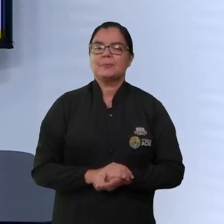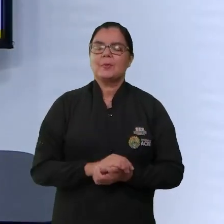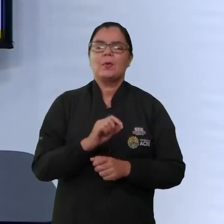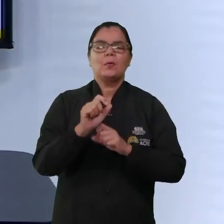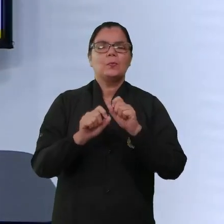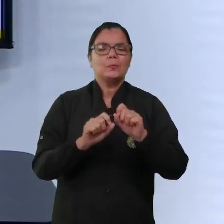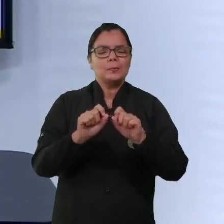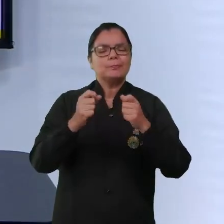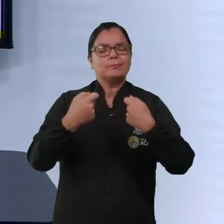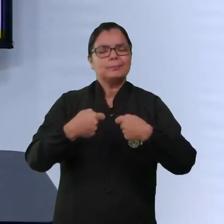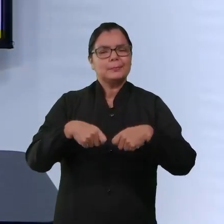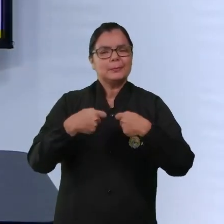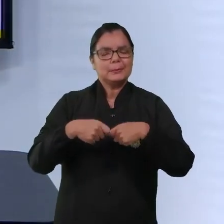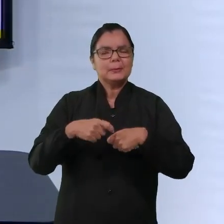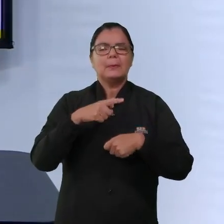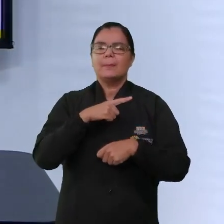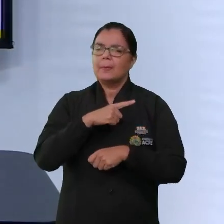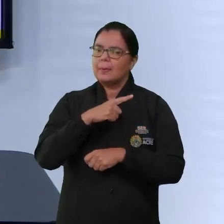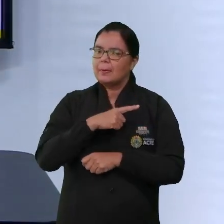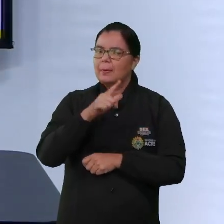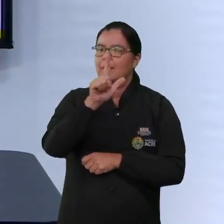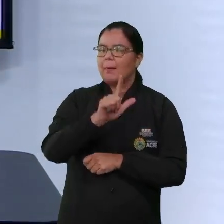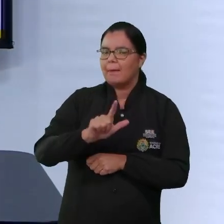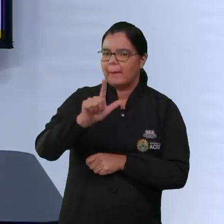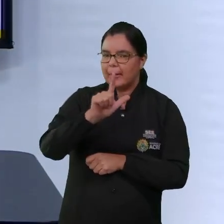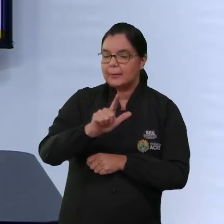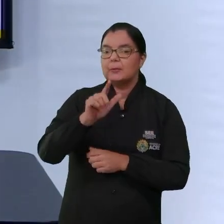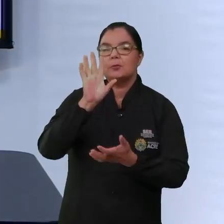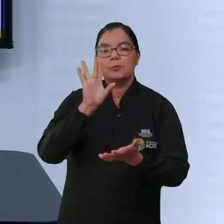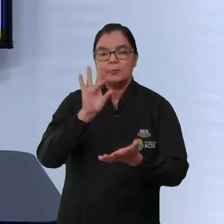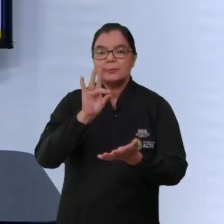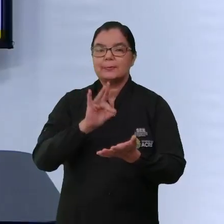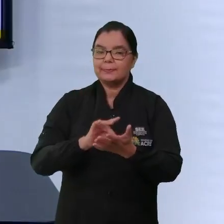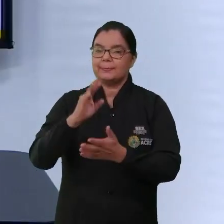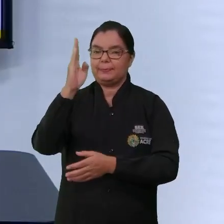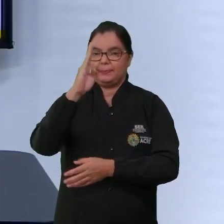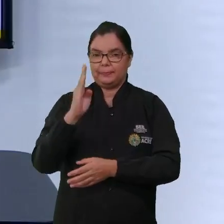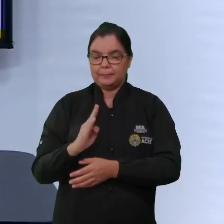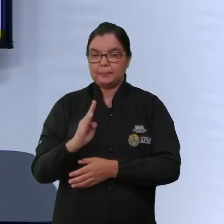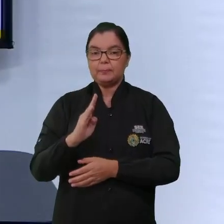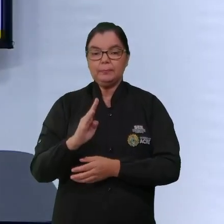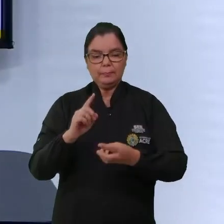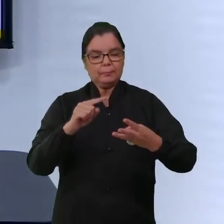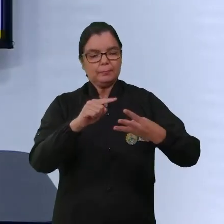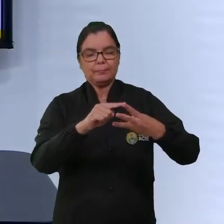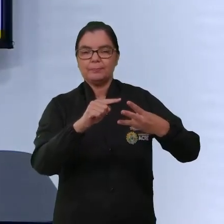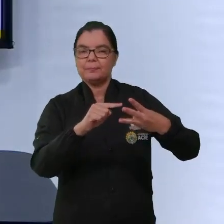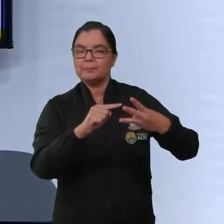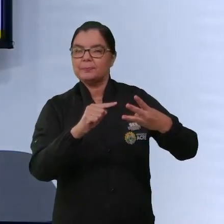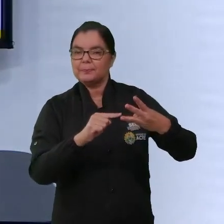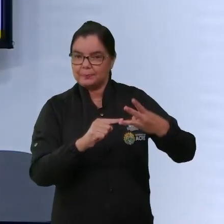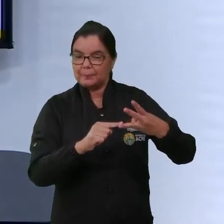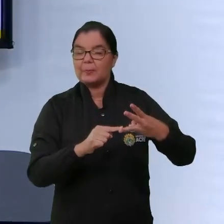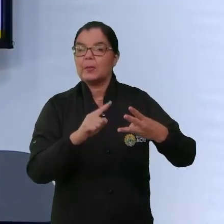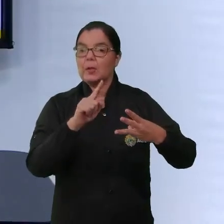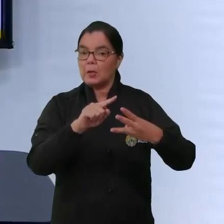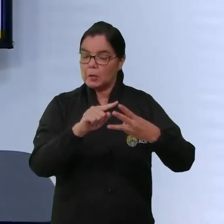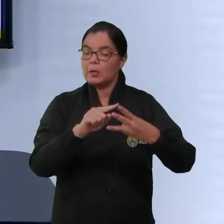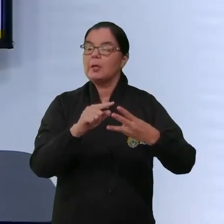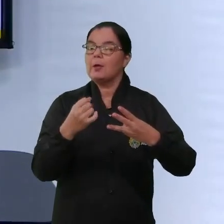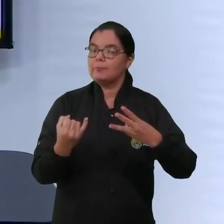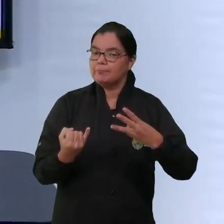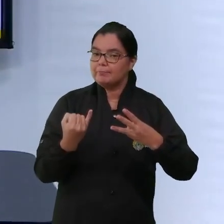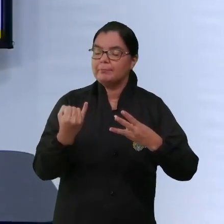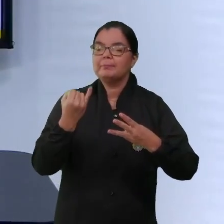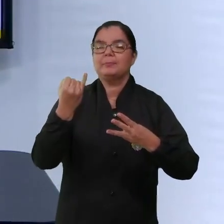eu preciso para ter uma literatura de fato brasileira? Eu preciso de 3 elementos que sustentam